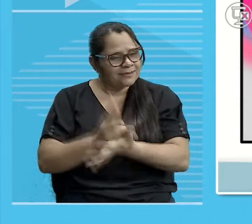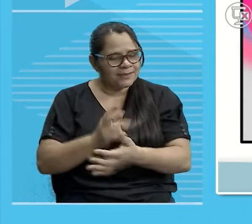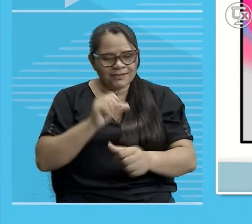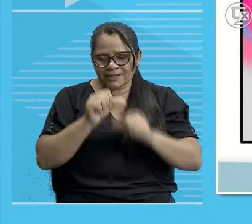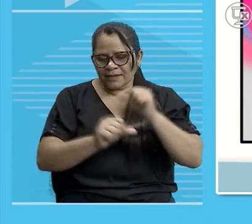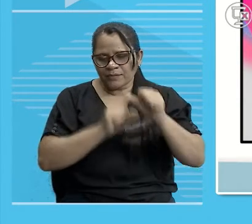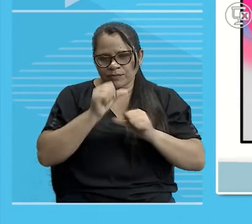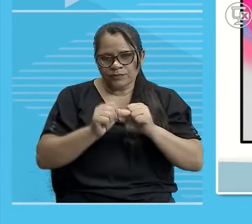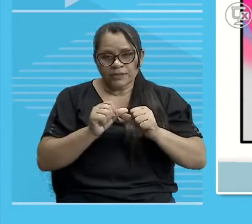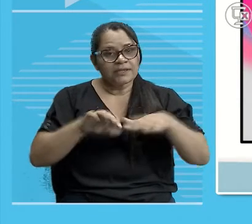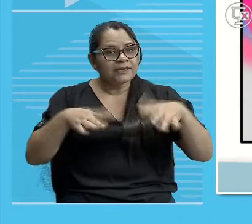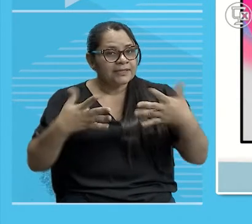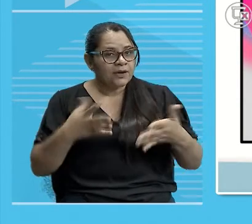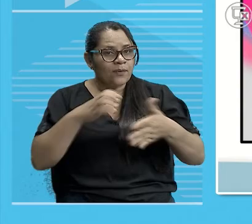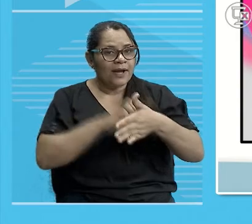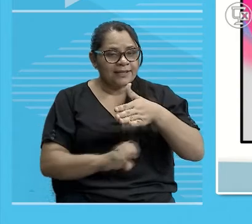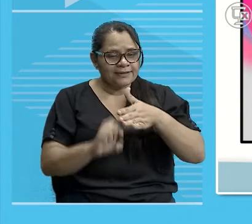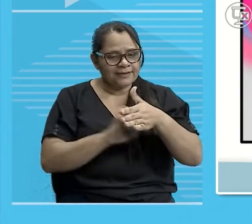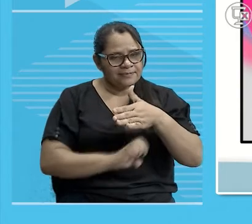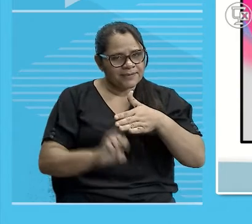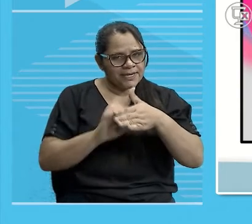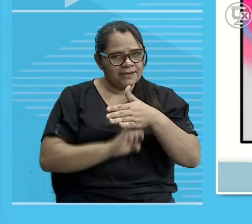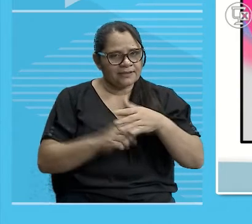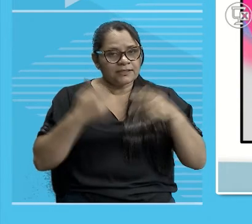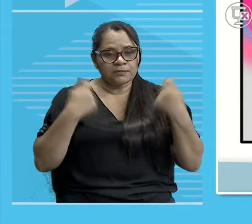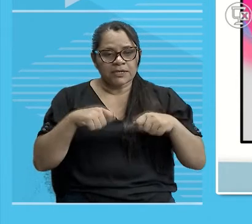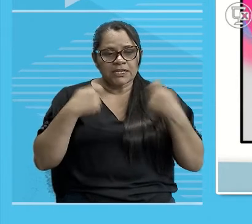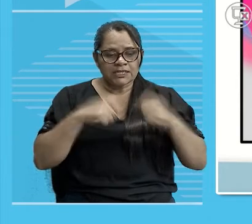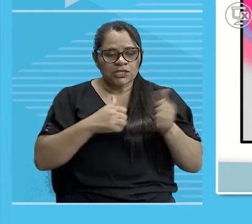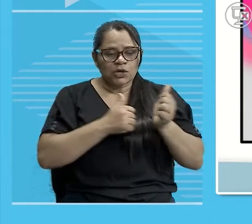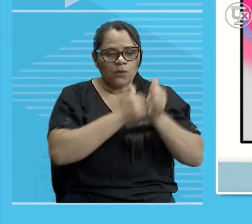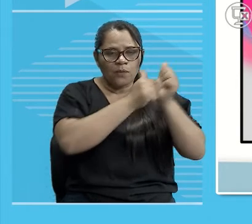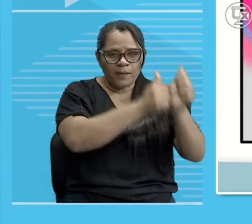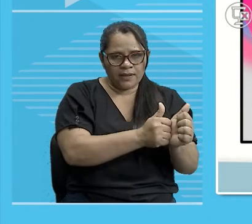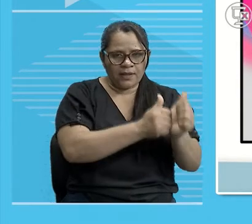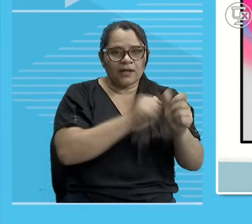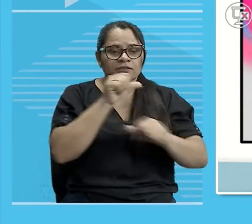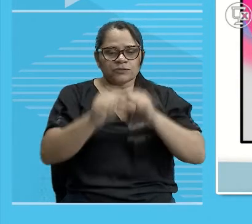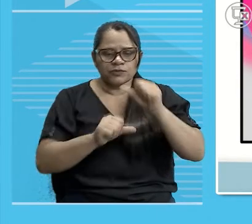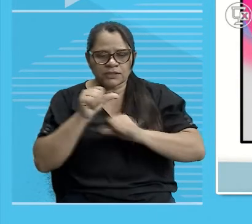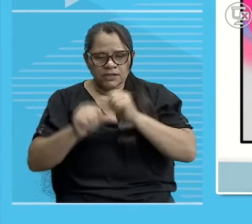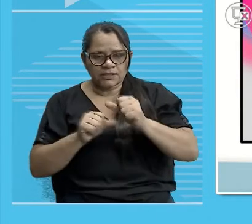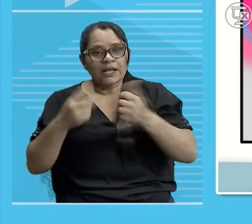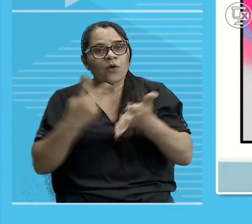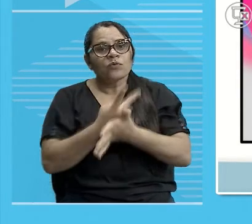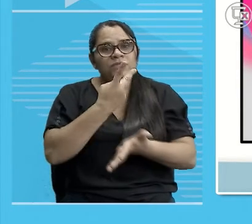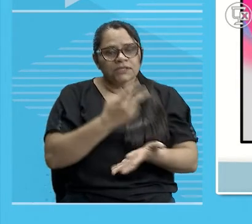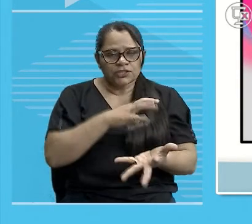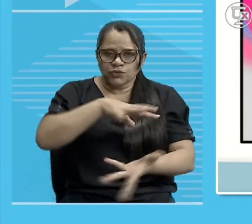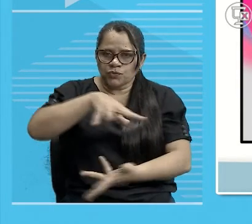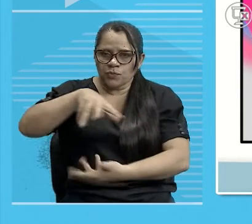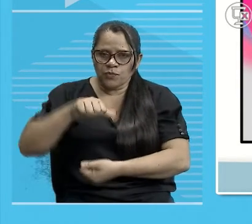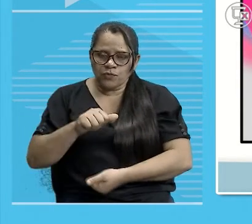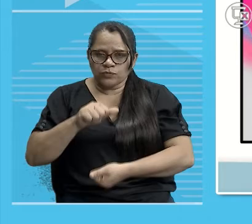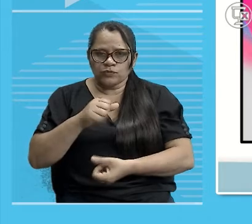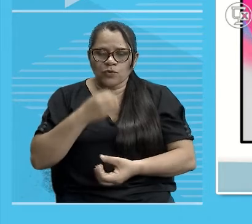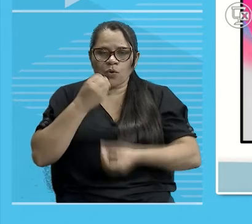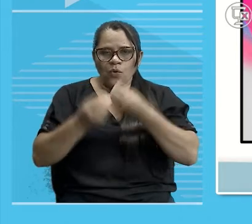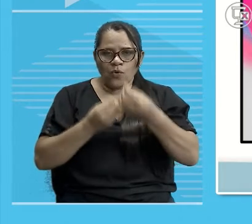as empresas precisam acompanhar as mudanças que acontecem no mundo